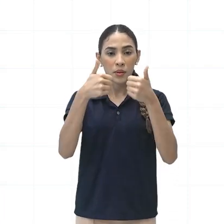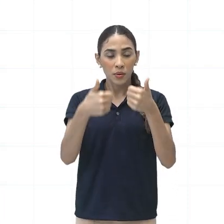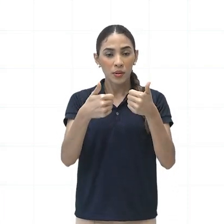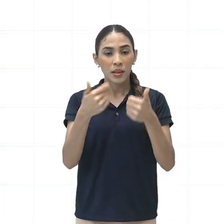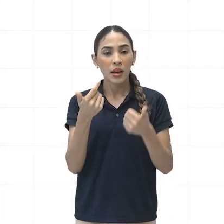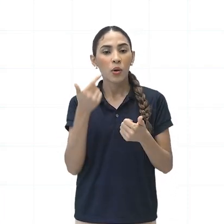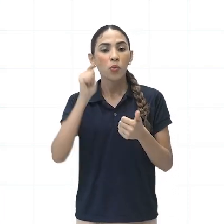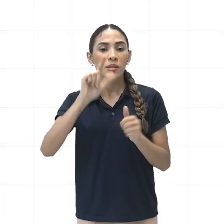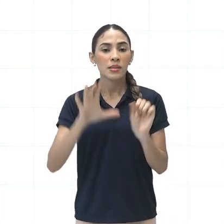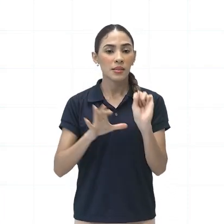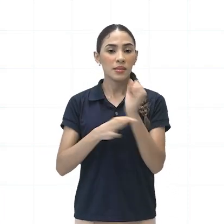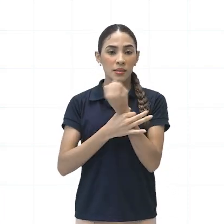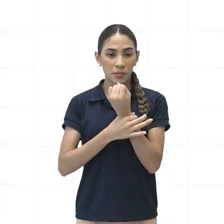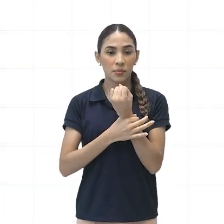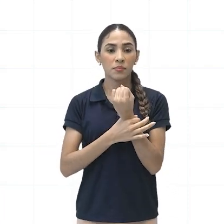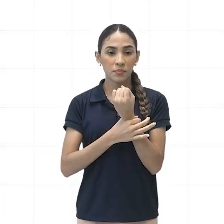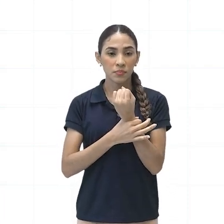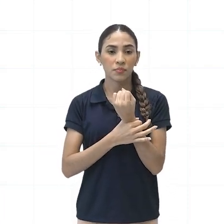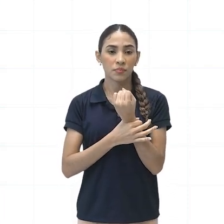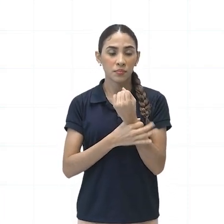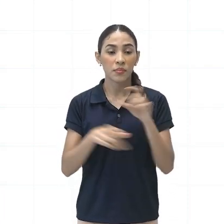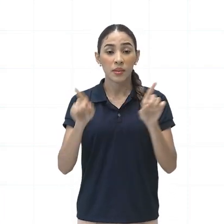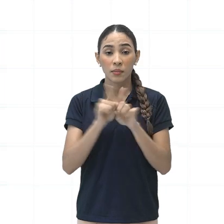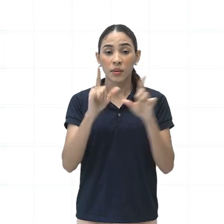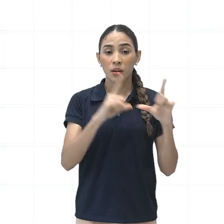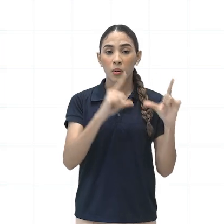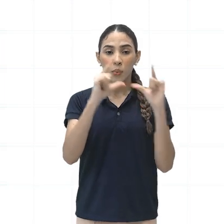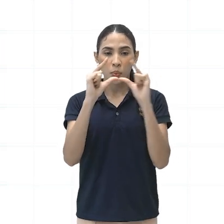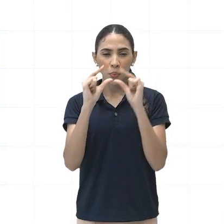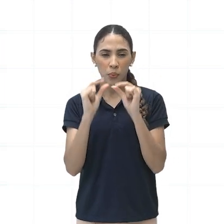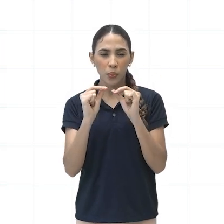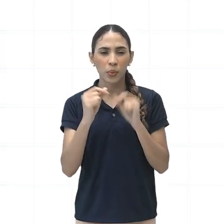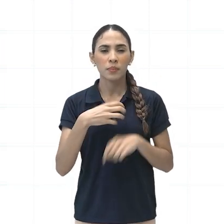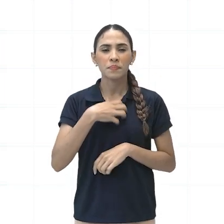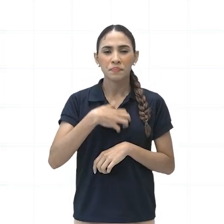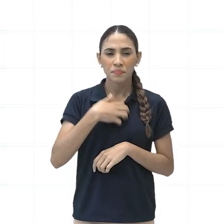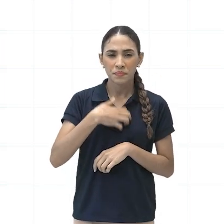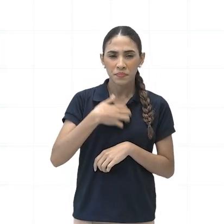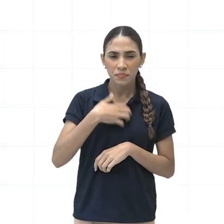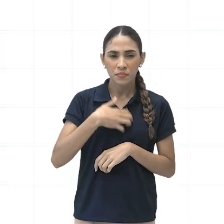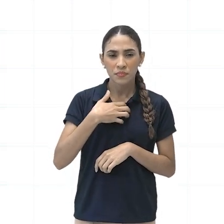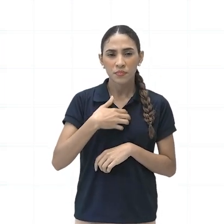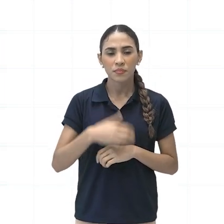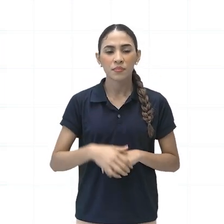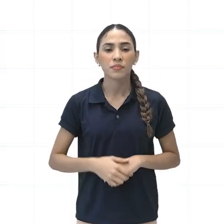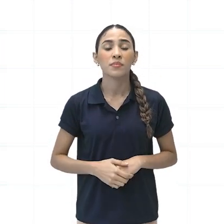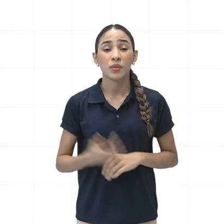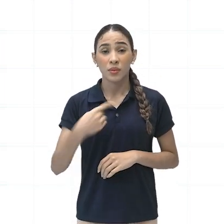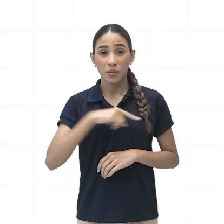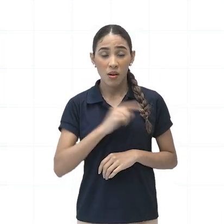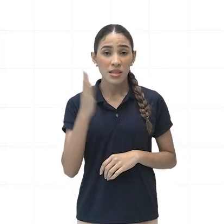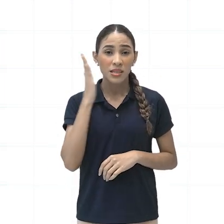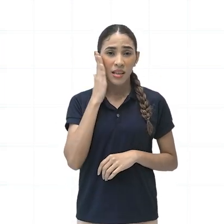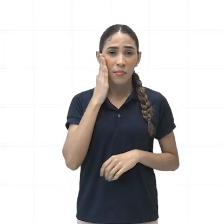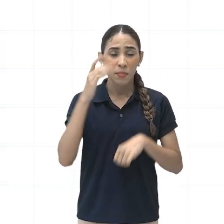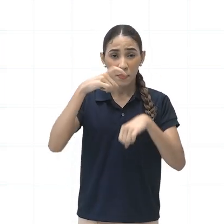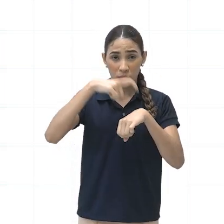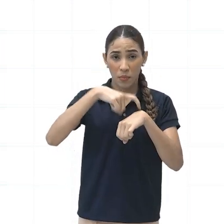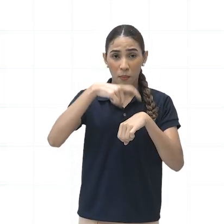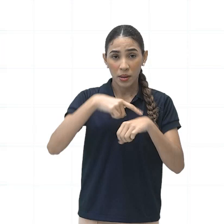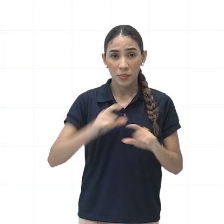nossa autoconfiança, redução do estresse e da ansiedade. A gente sabe que quando a